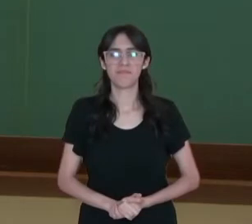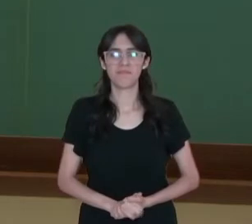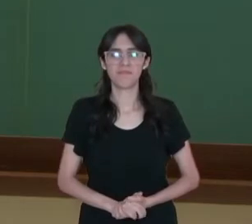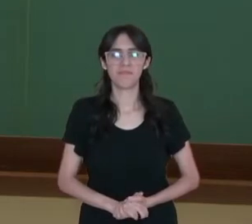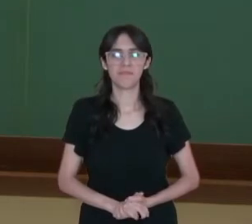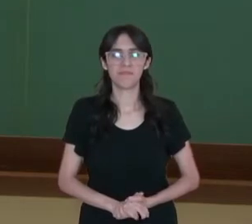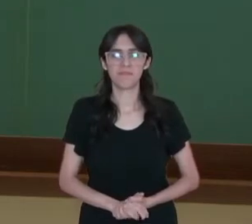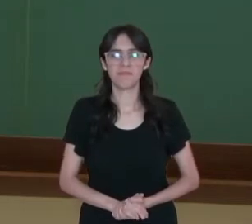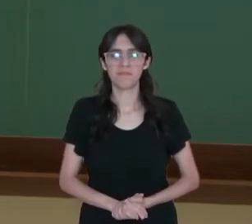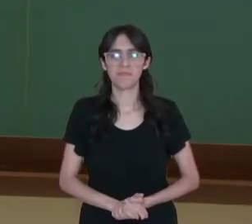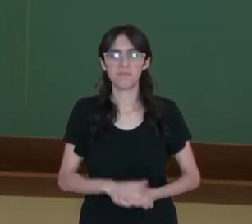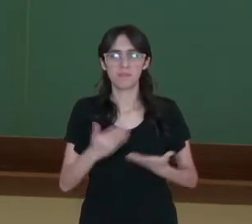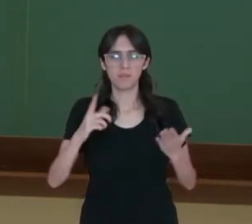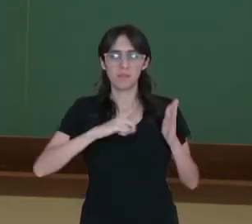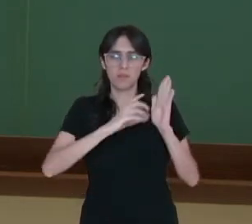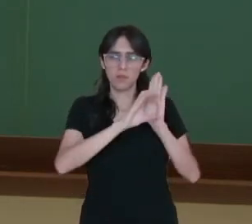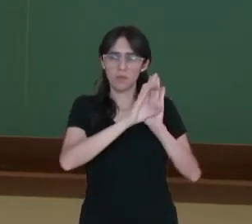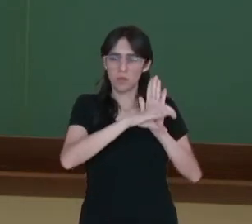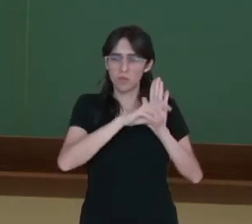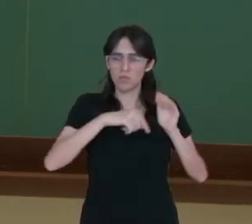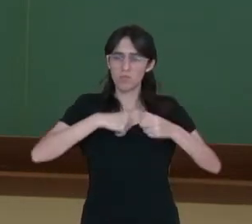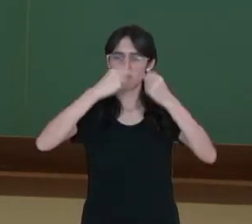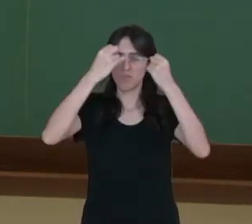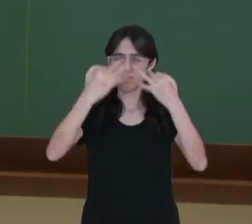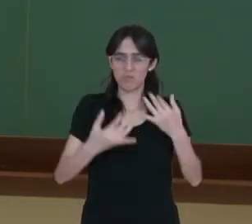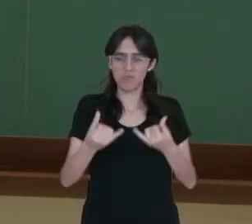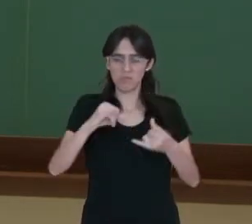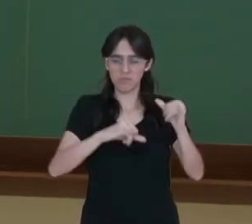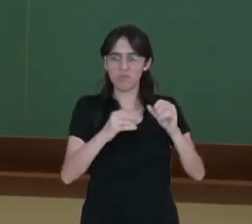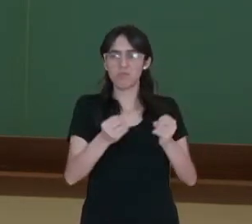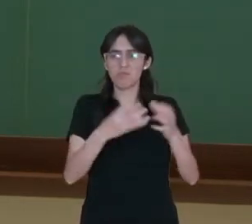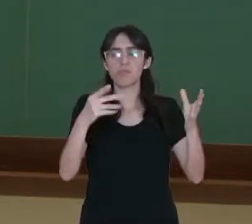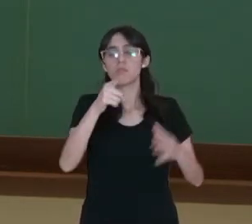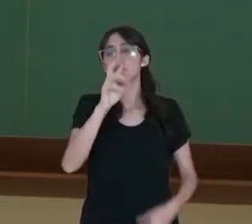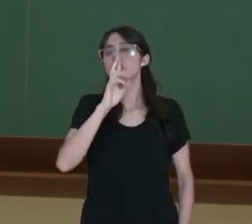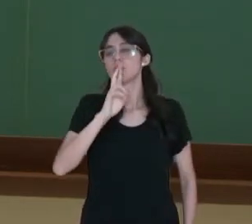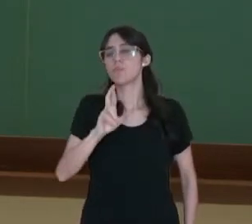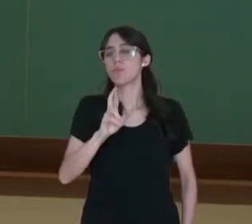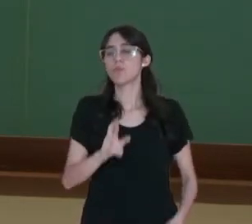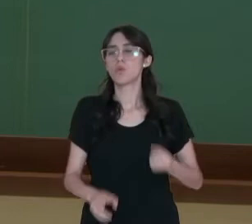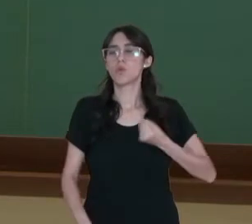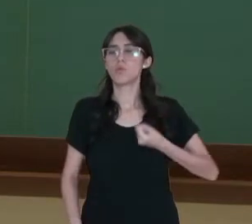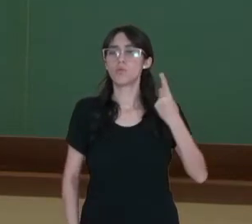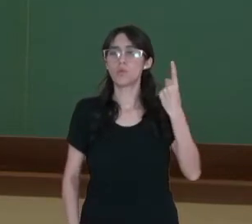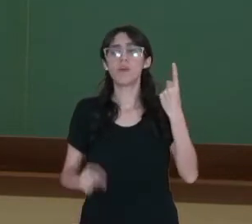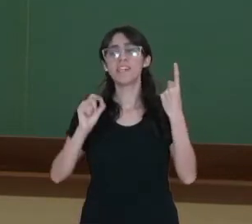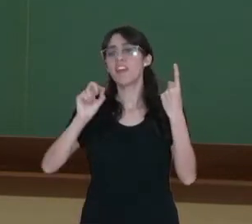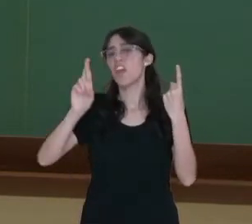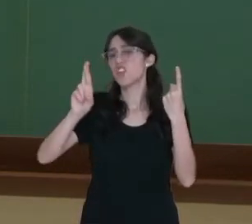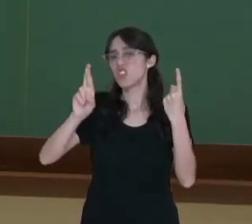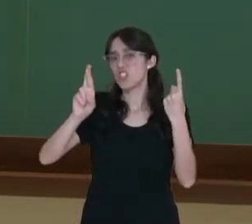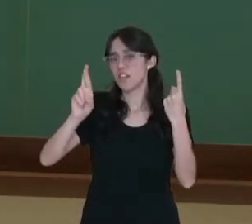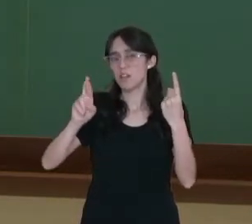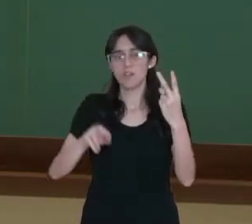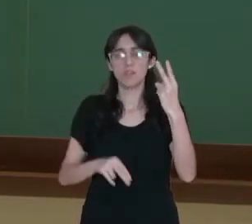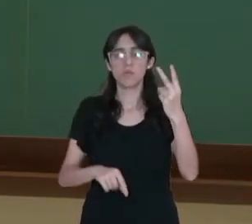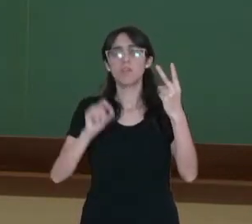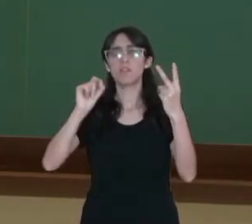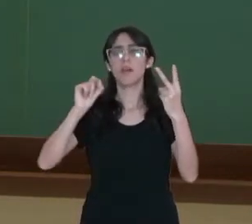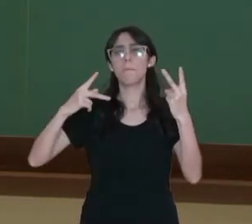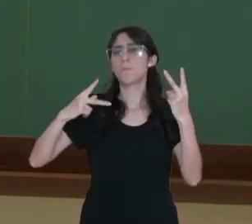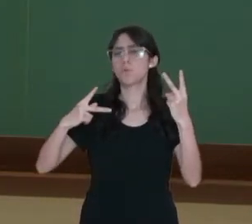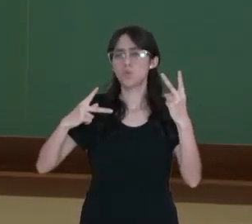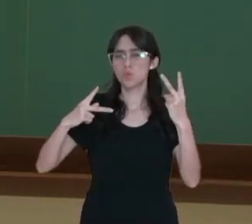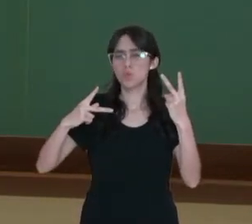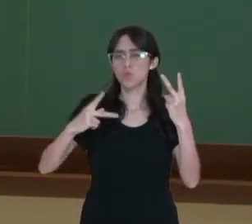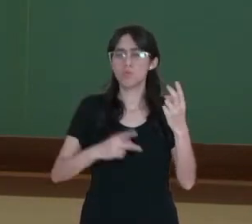A respeito dos conceitos trabalhados em reações químicas, responda. Número 1, quem são os reagentes? Número 2, quem são os